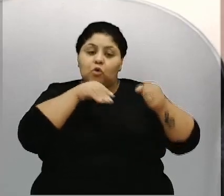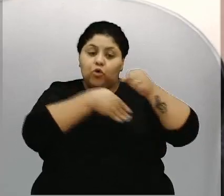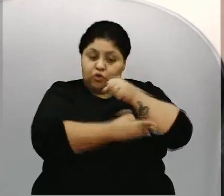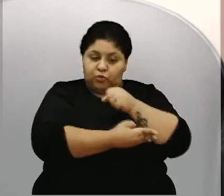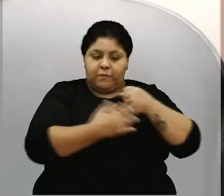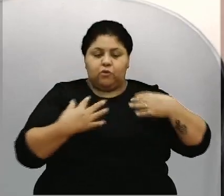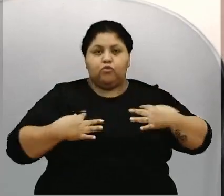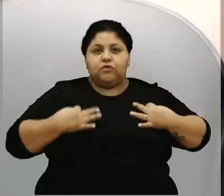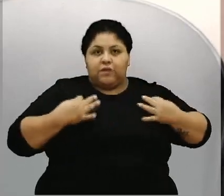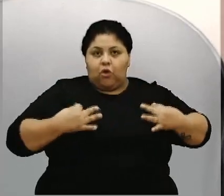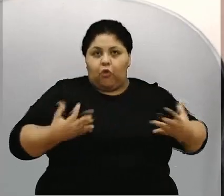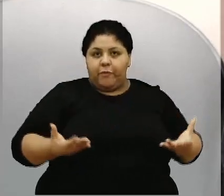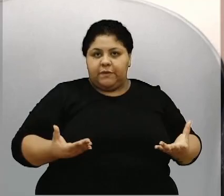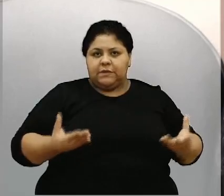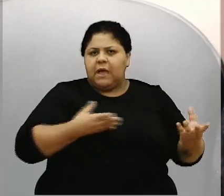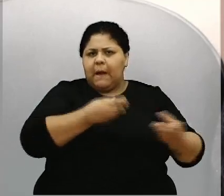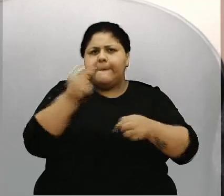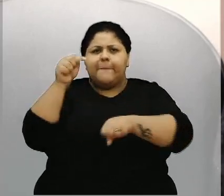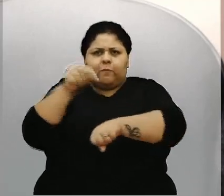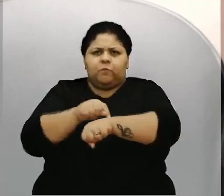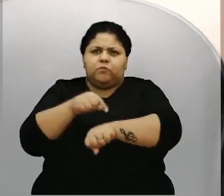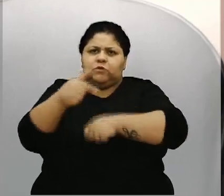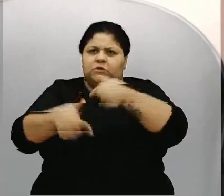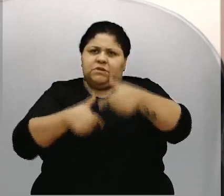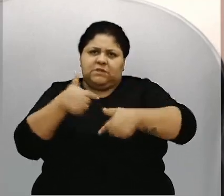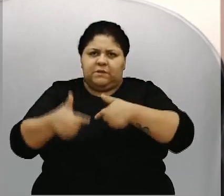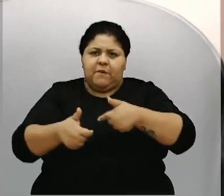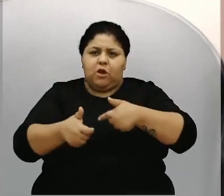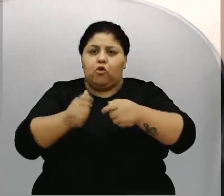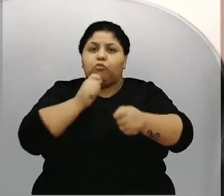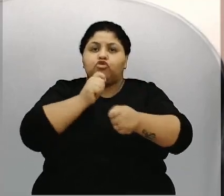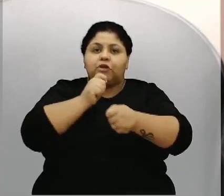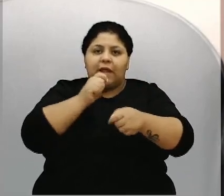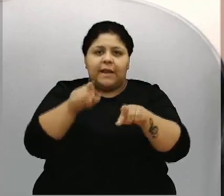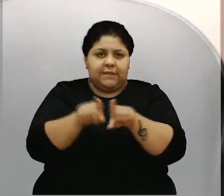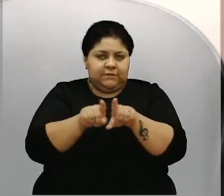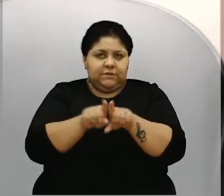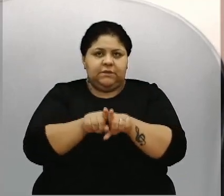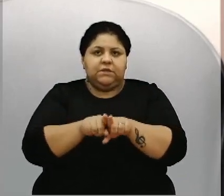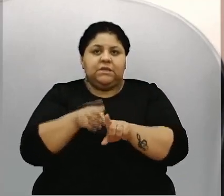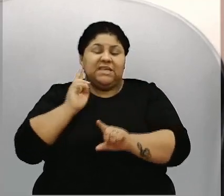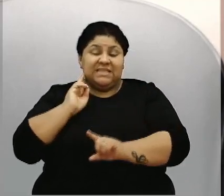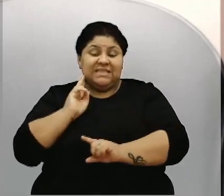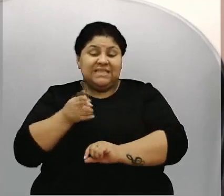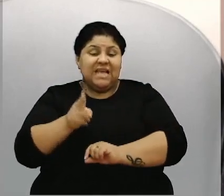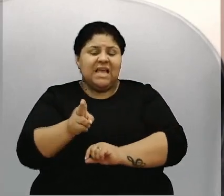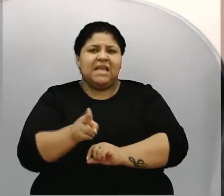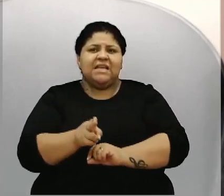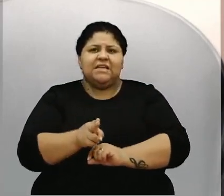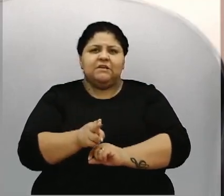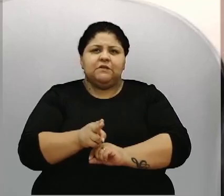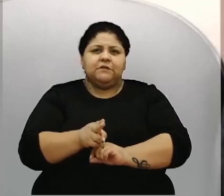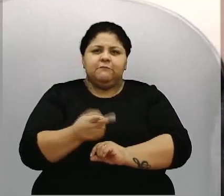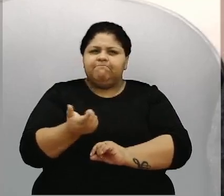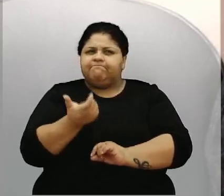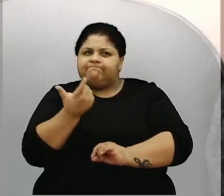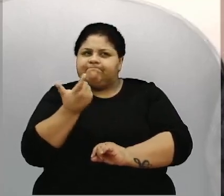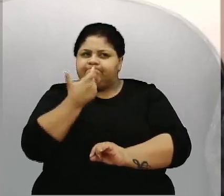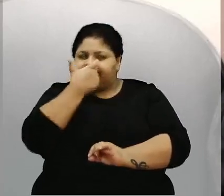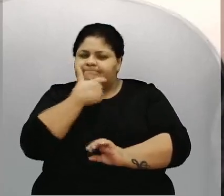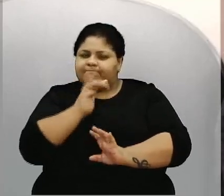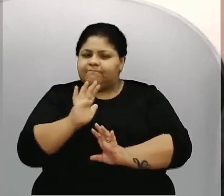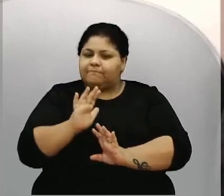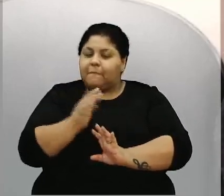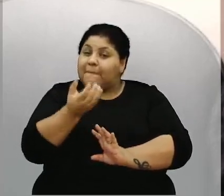bastante tempo, ainda, né, trabalhando como jornalista, e sempre tive, assim, uma impressão